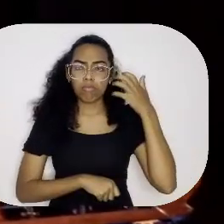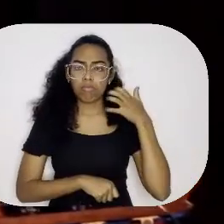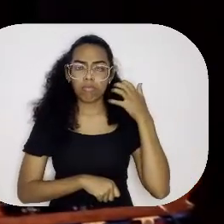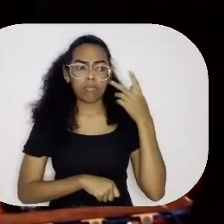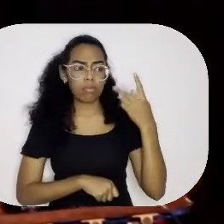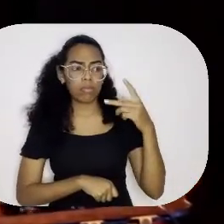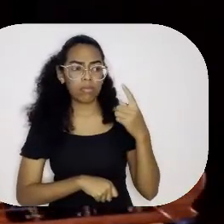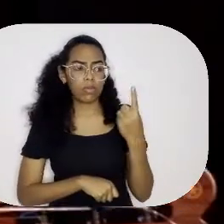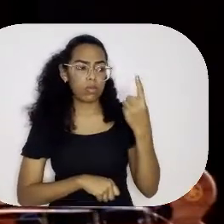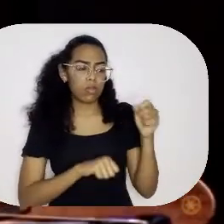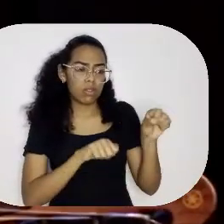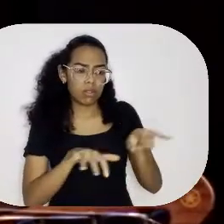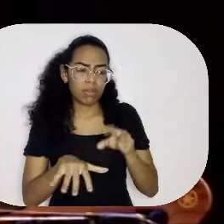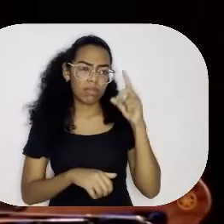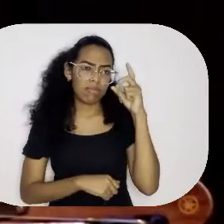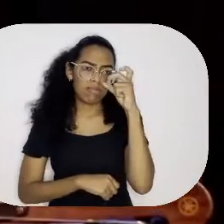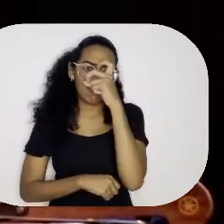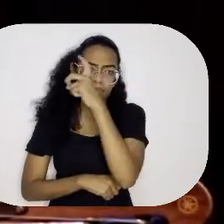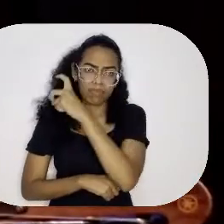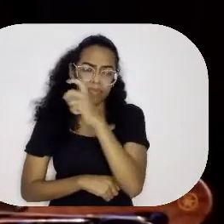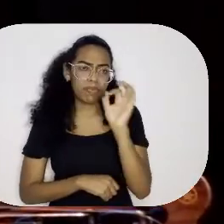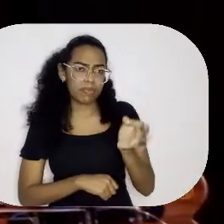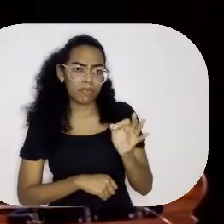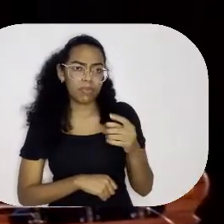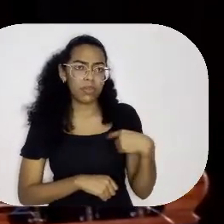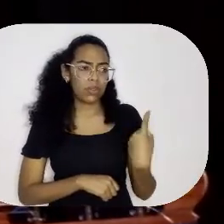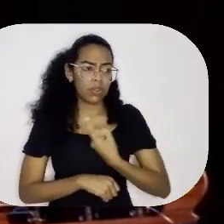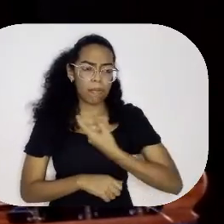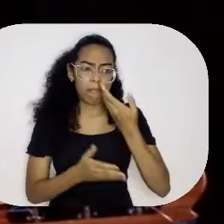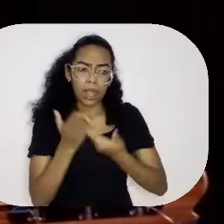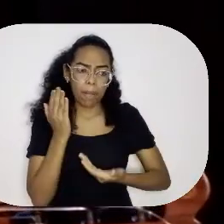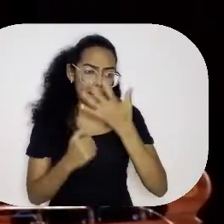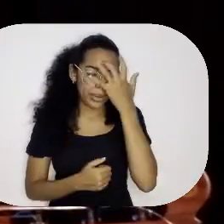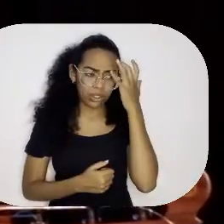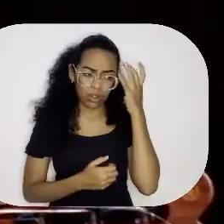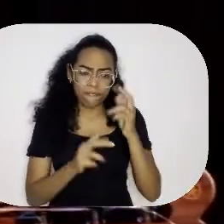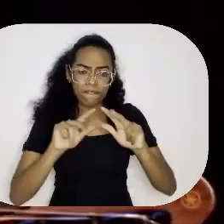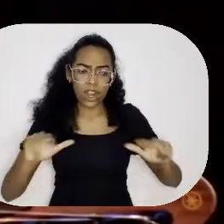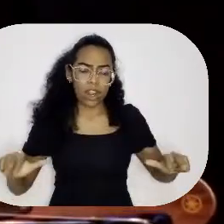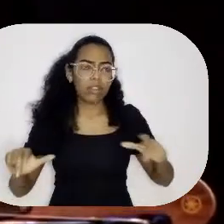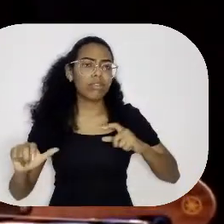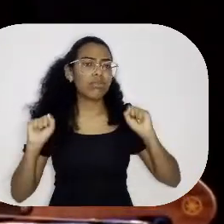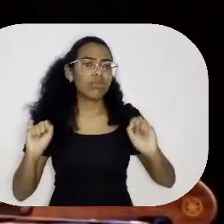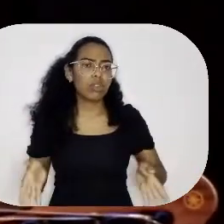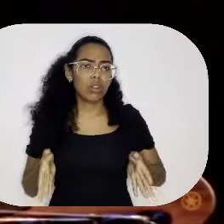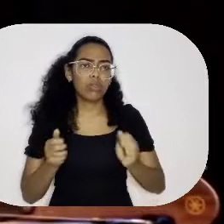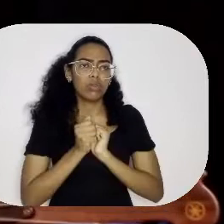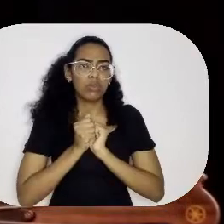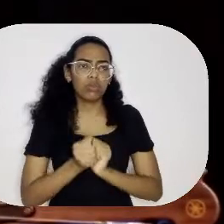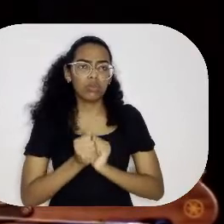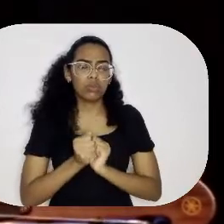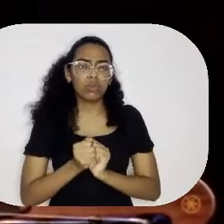Essa canção é uma canção que eu fiz realmente após uma semana muito difícil, onde nós